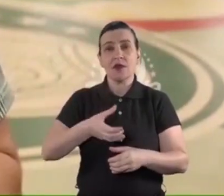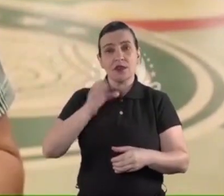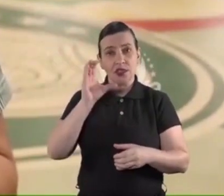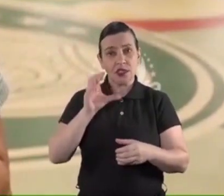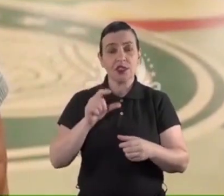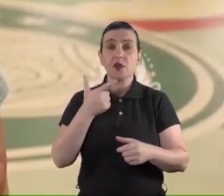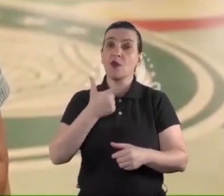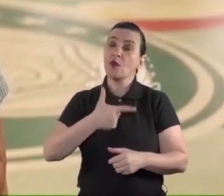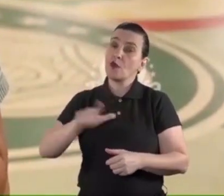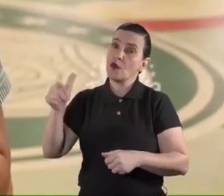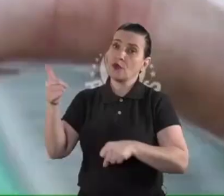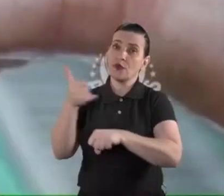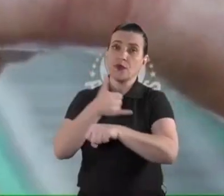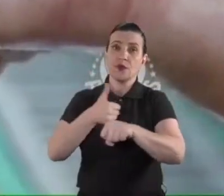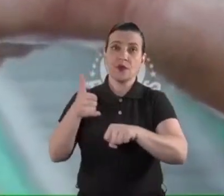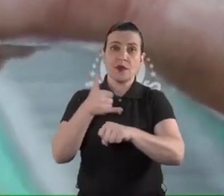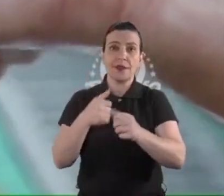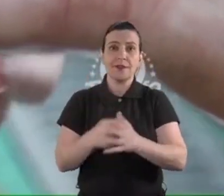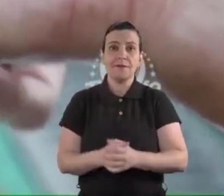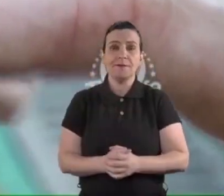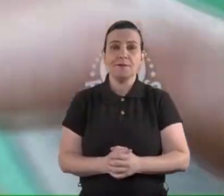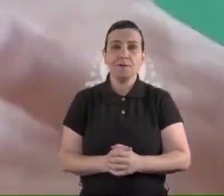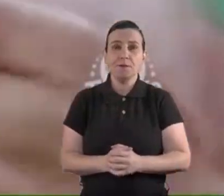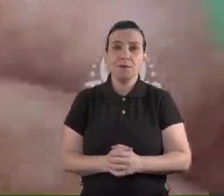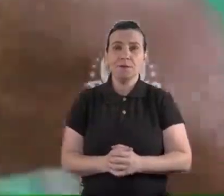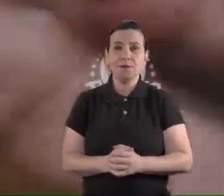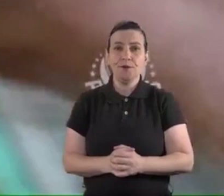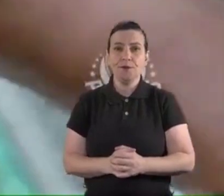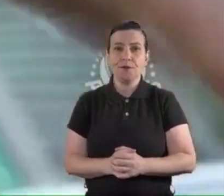um outro tipo de óleo.